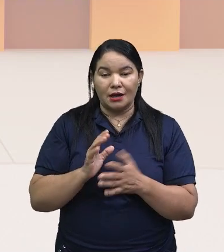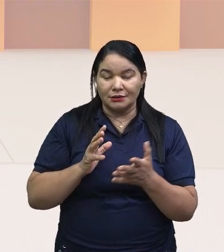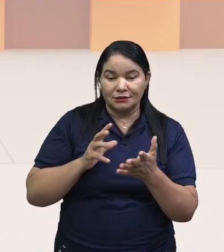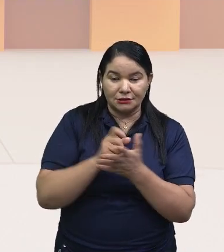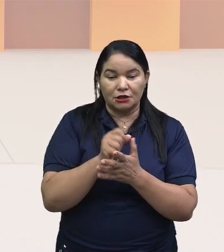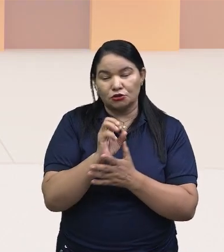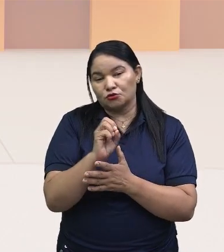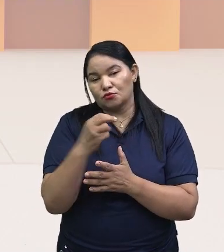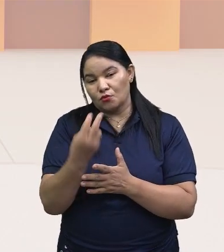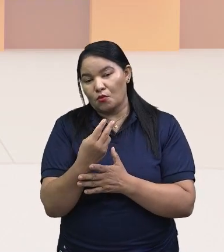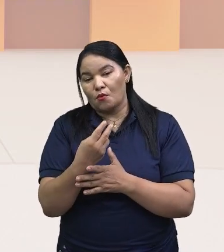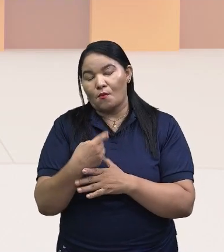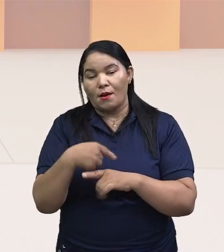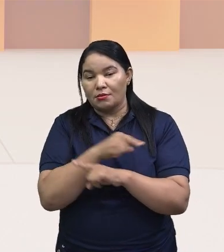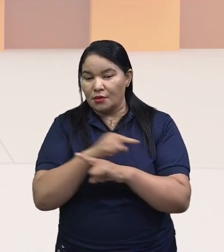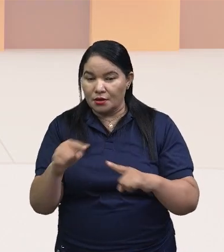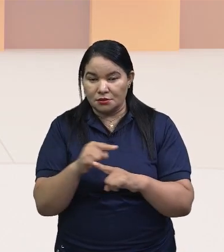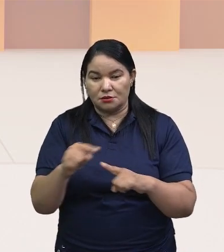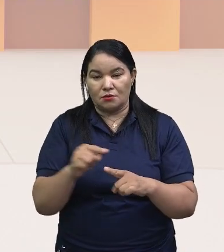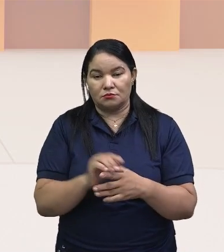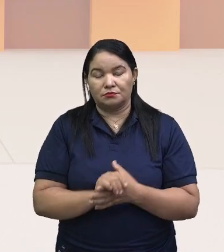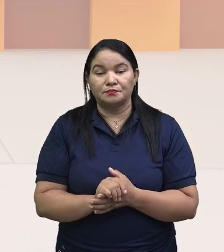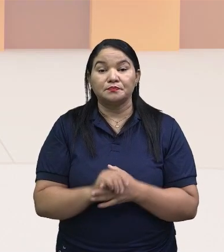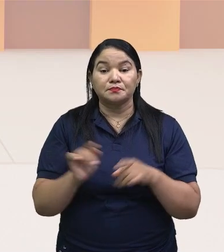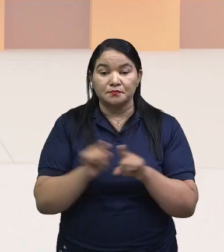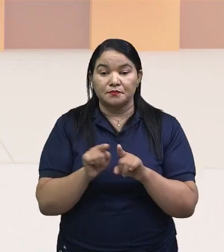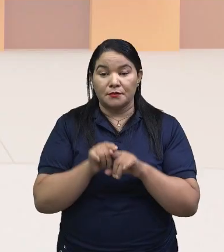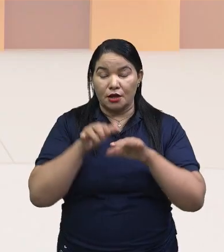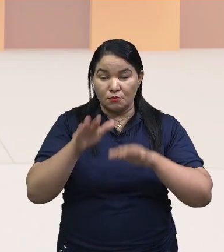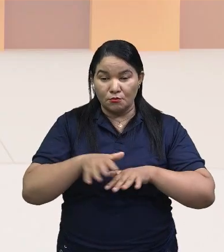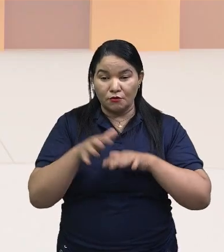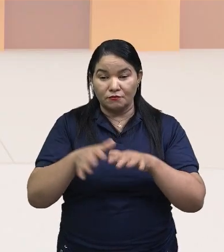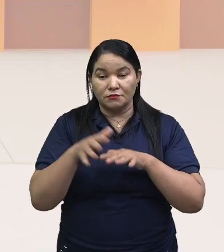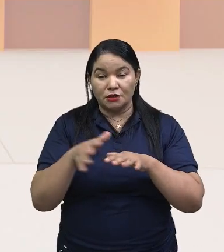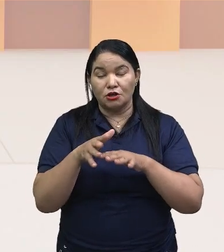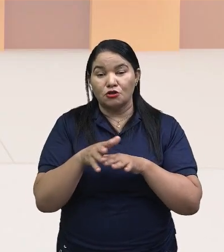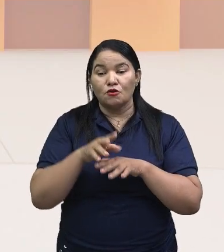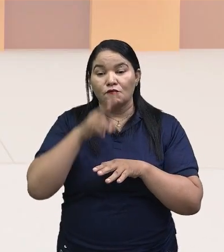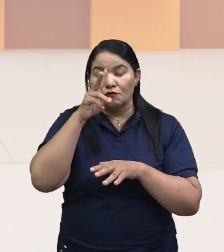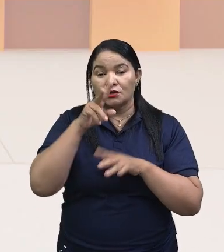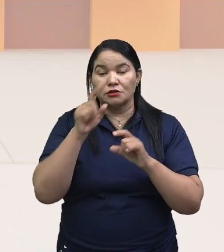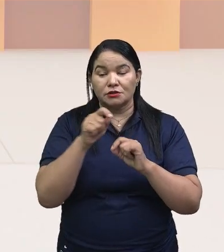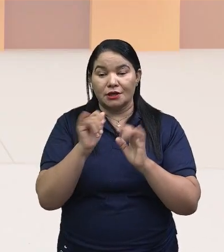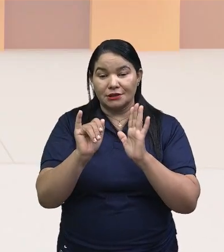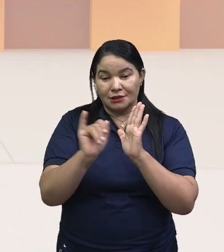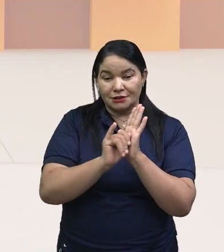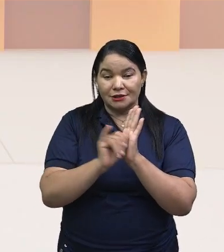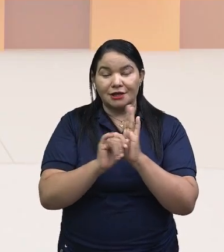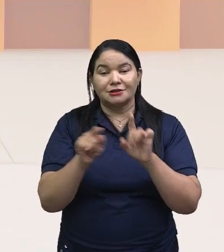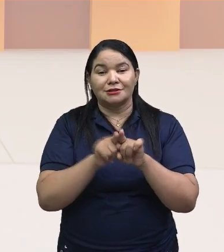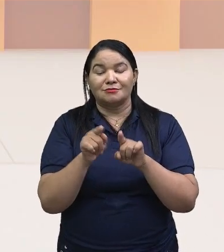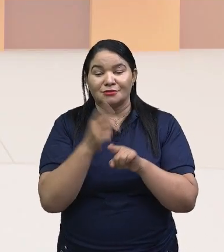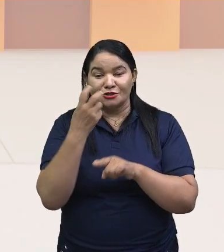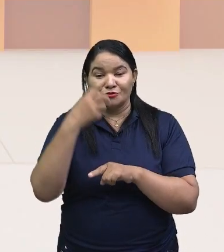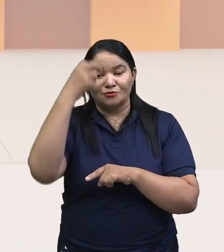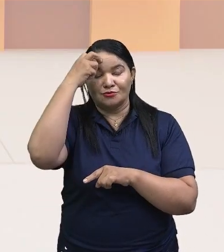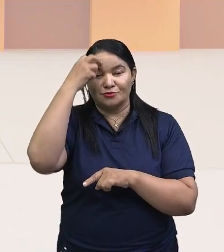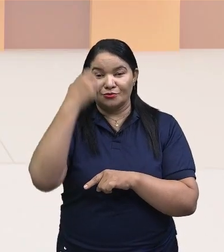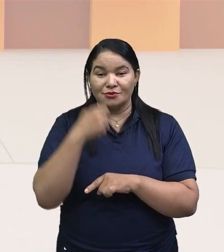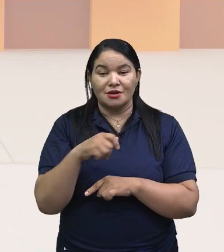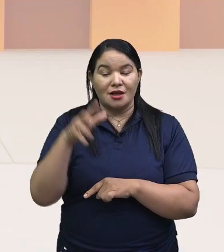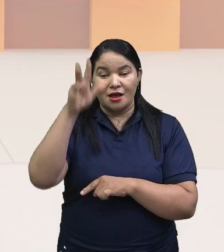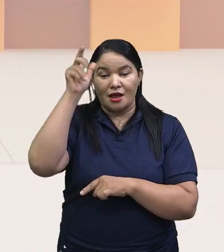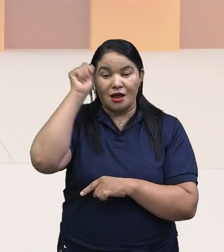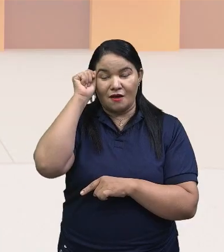desses direitos. O movimento também fortalece a identidade e a cultura afro-brasileira,